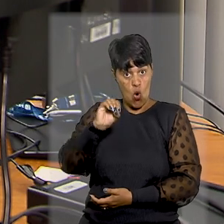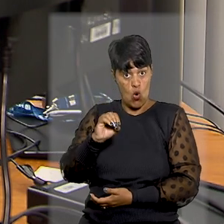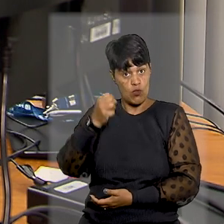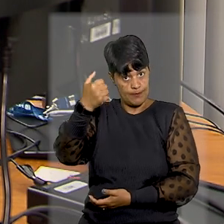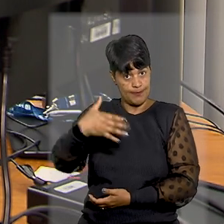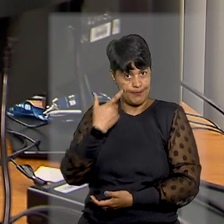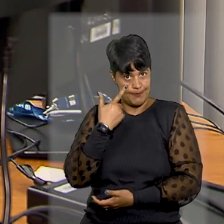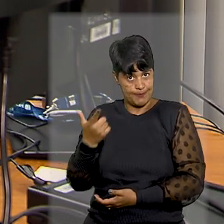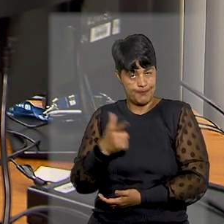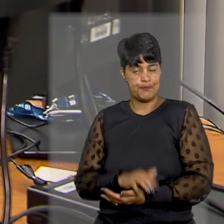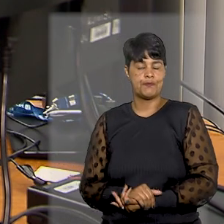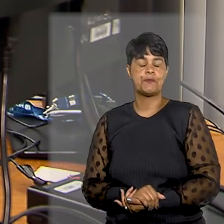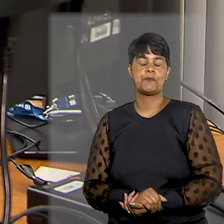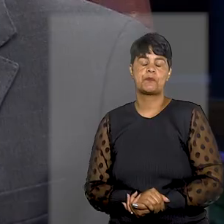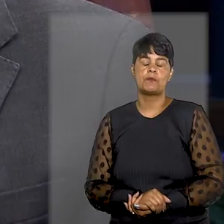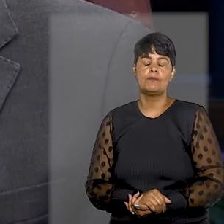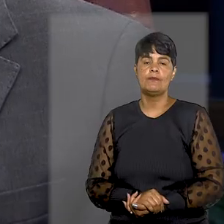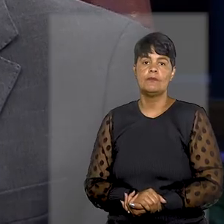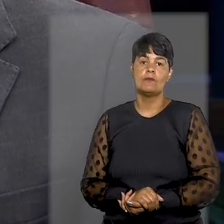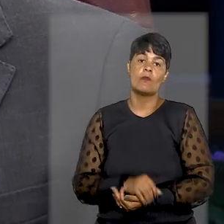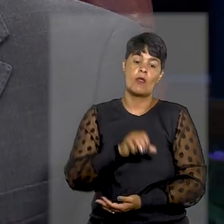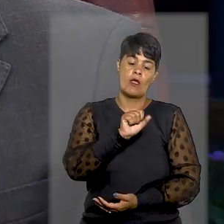Antônio Augusto